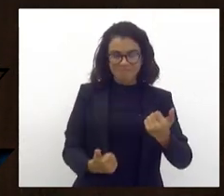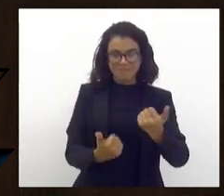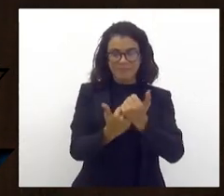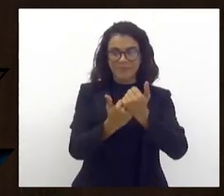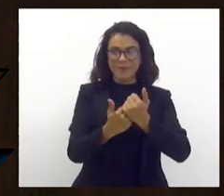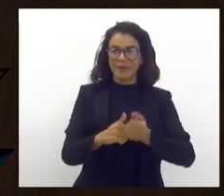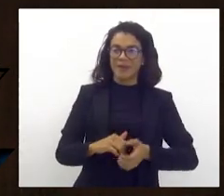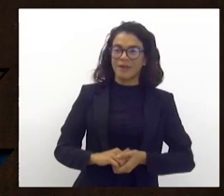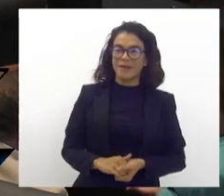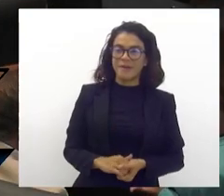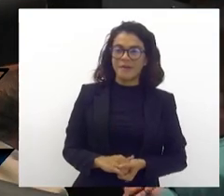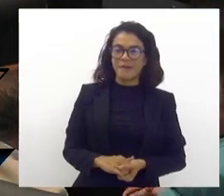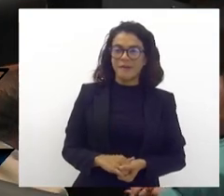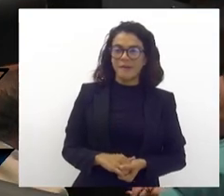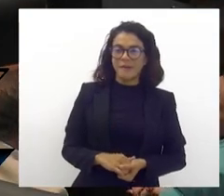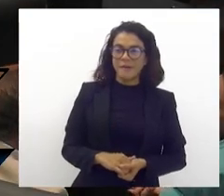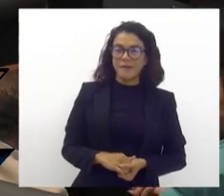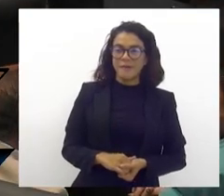apoio.